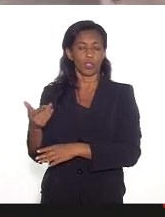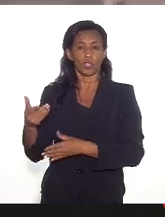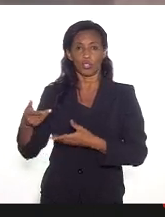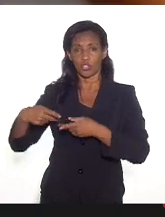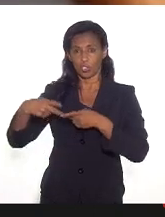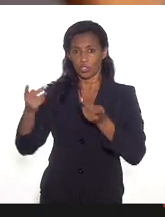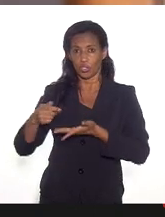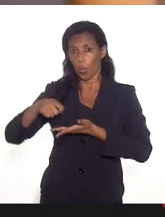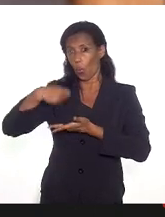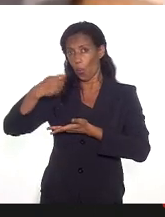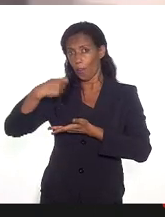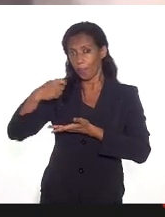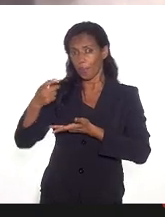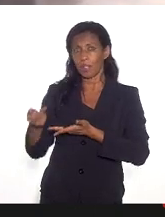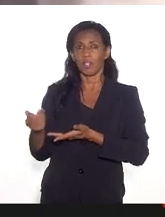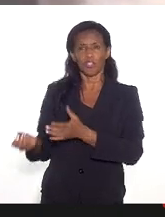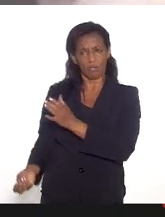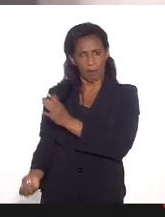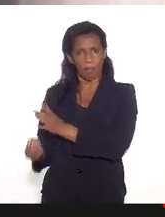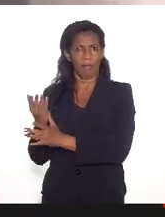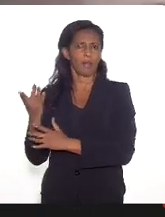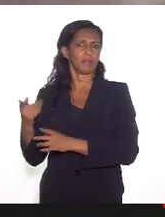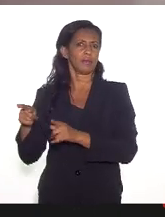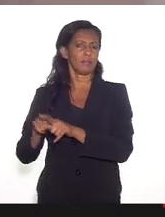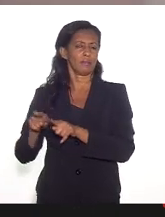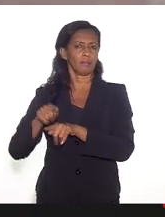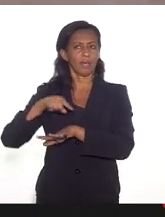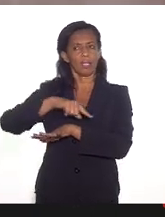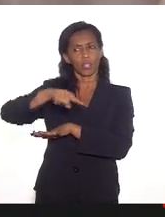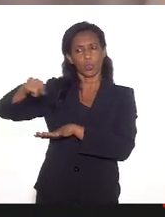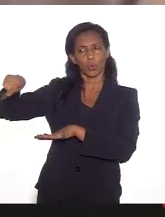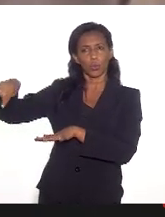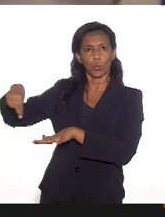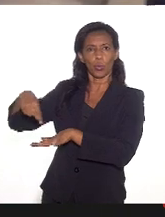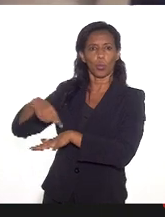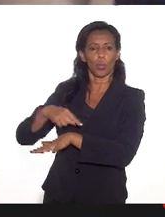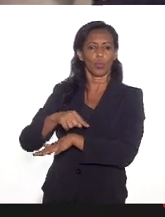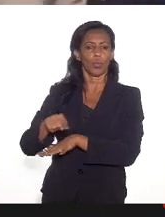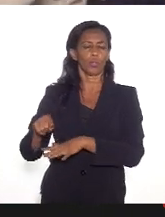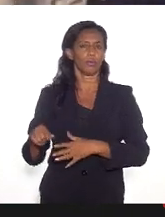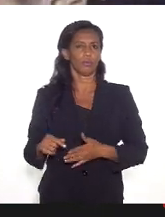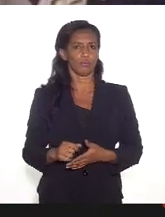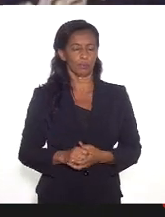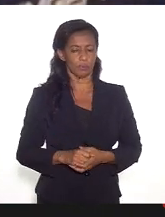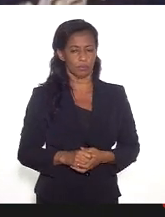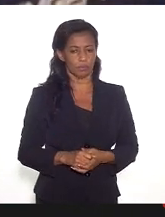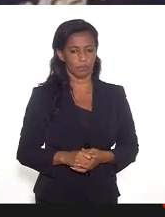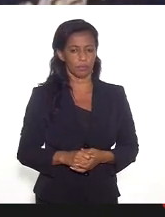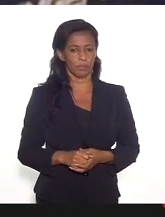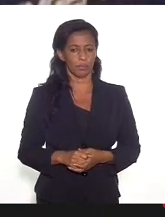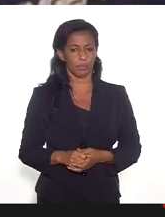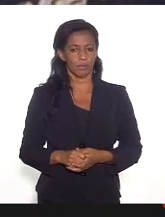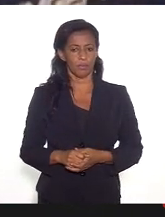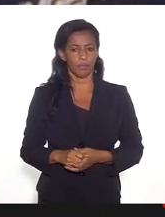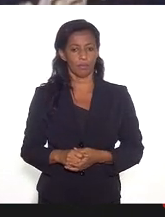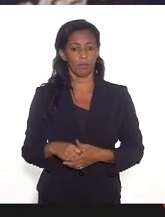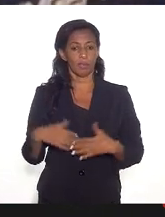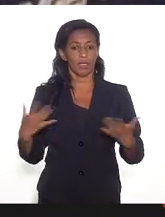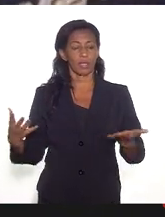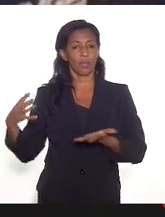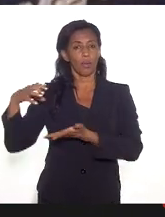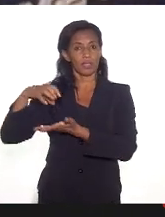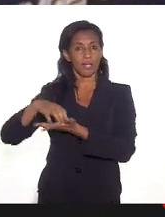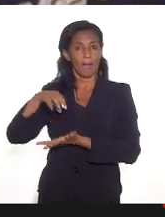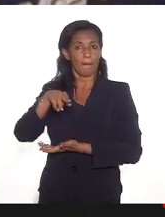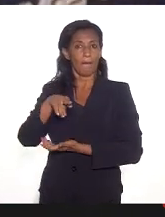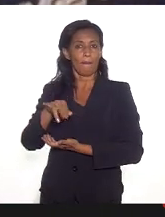quentinhas já está surgindo em torno do estaleiro lá de Santa Catarina. Então, essa matriz de insumo